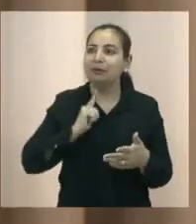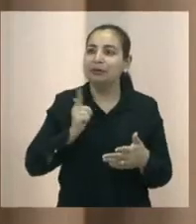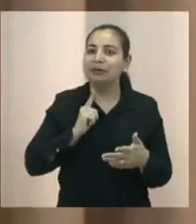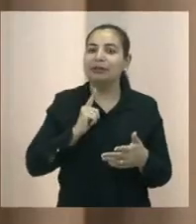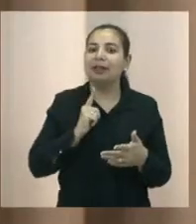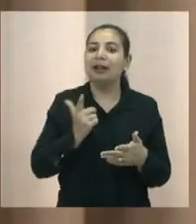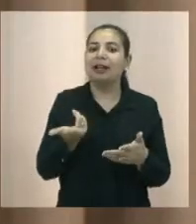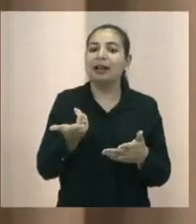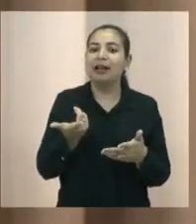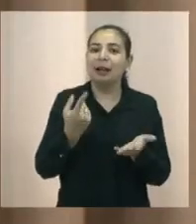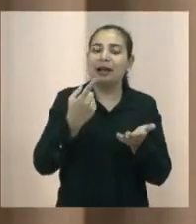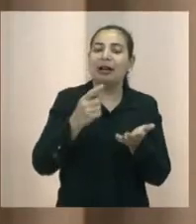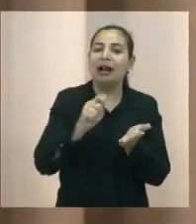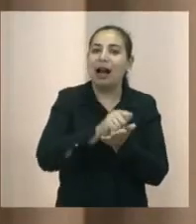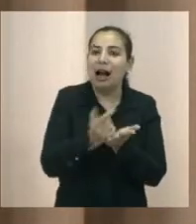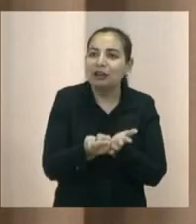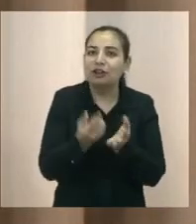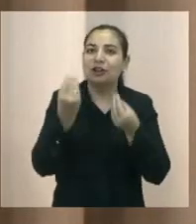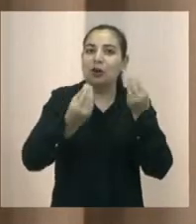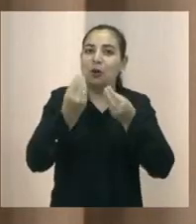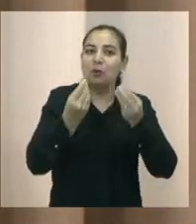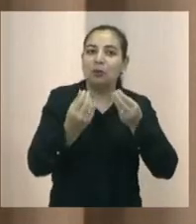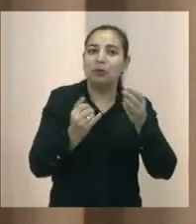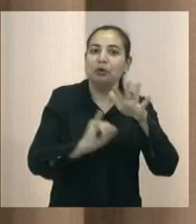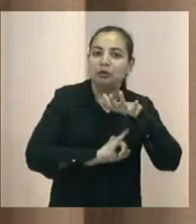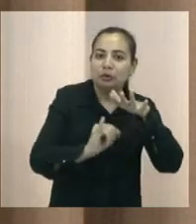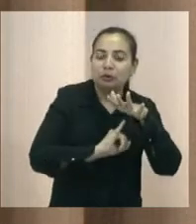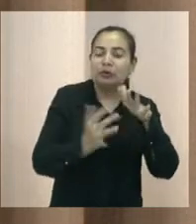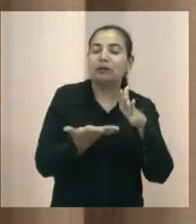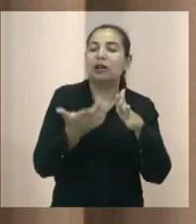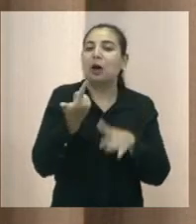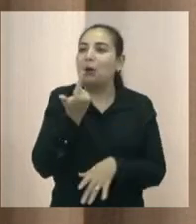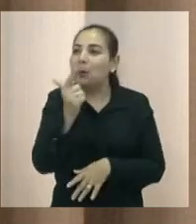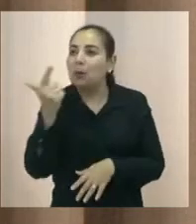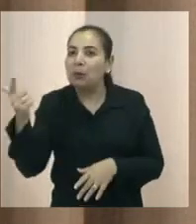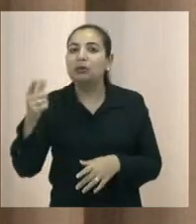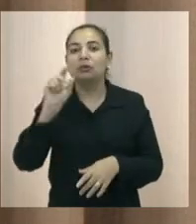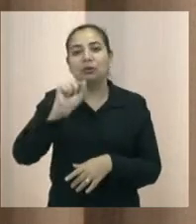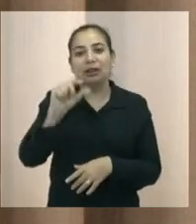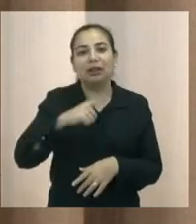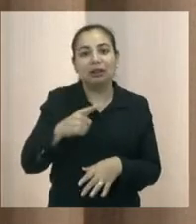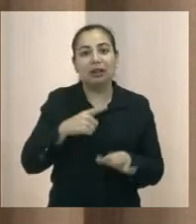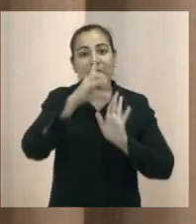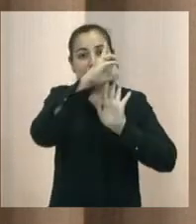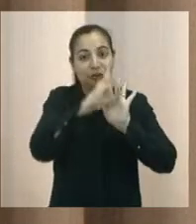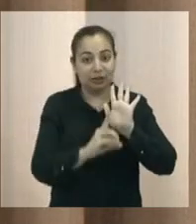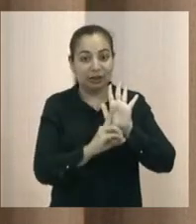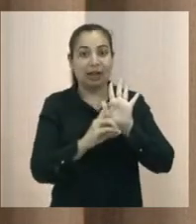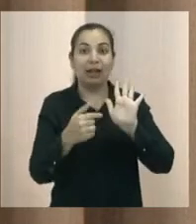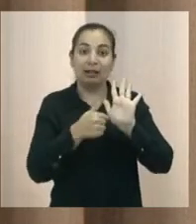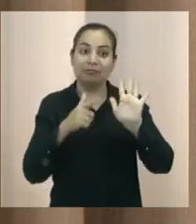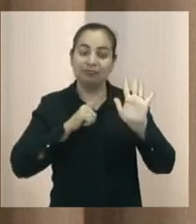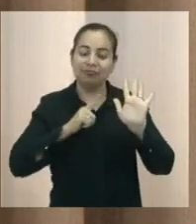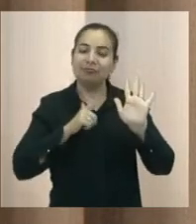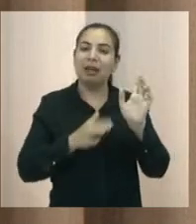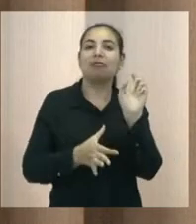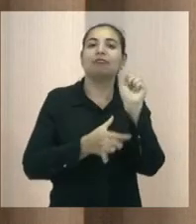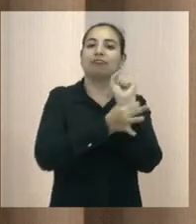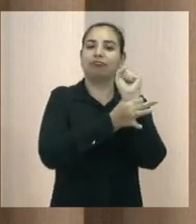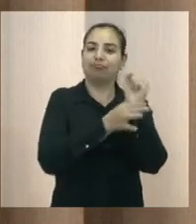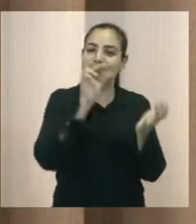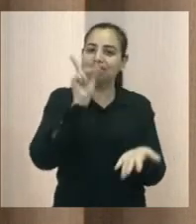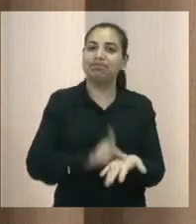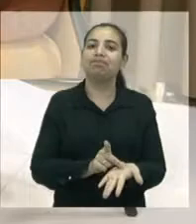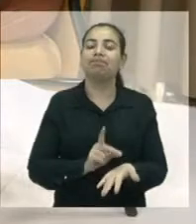as agendas institucionais com os órgãos públicos, para que o direito que a população está pleiteando ele possa ser garantido.